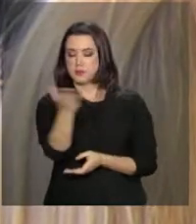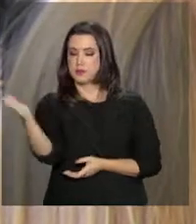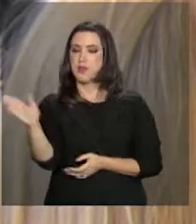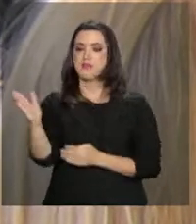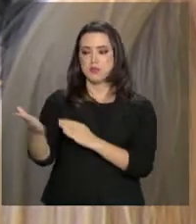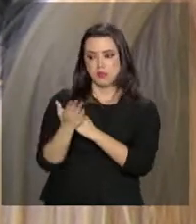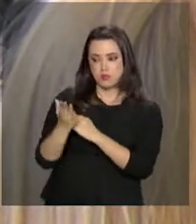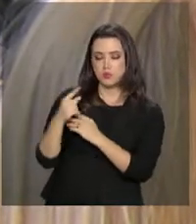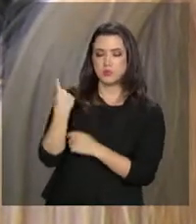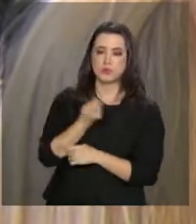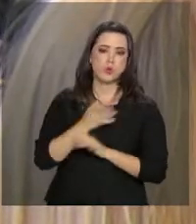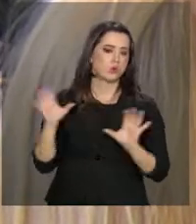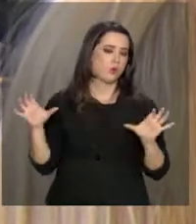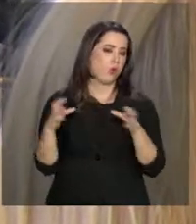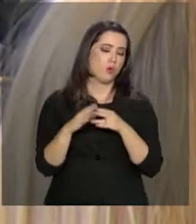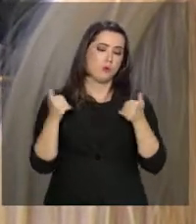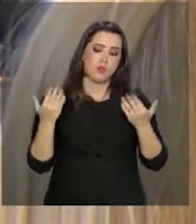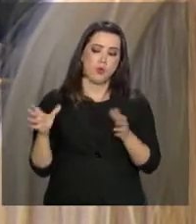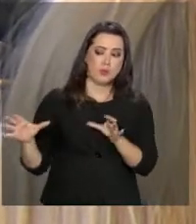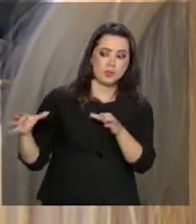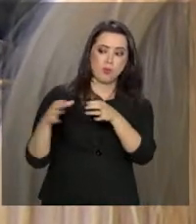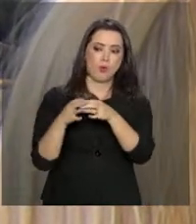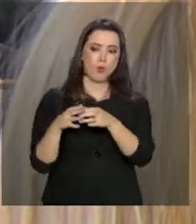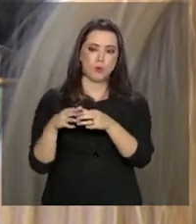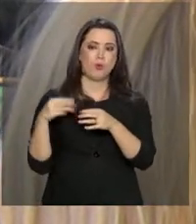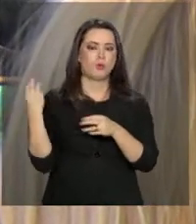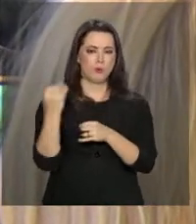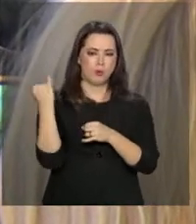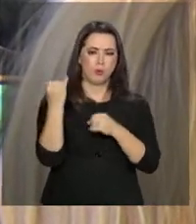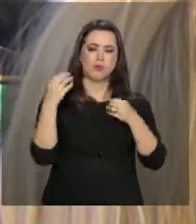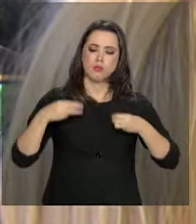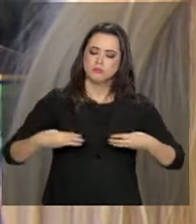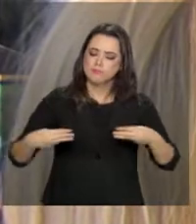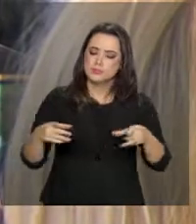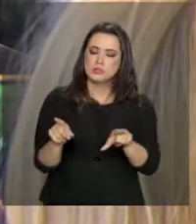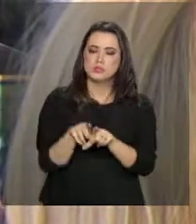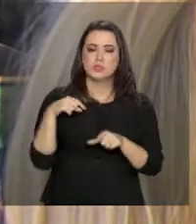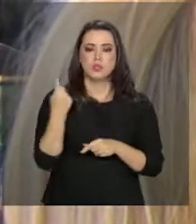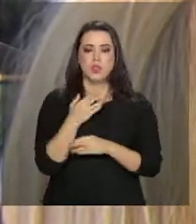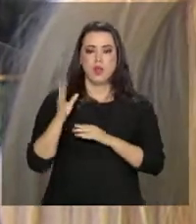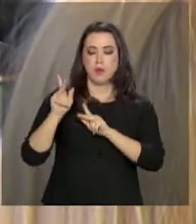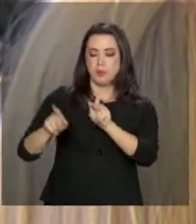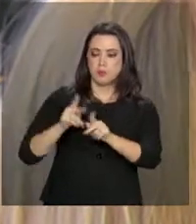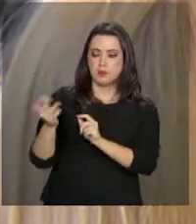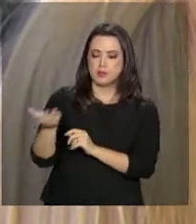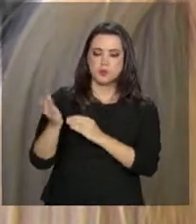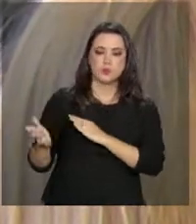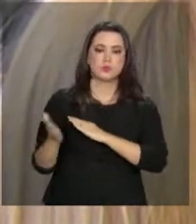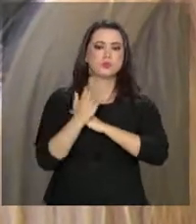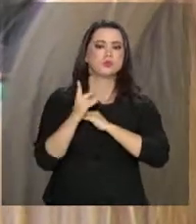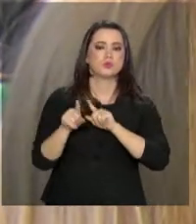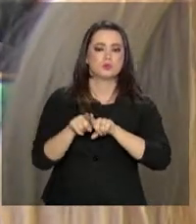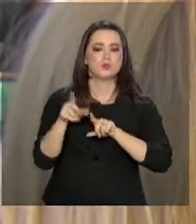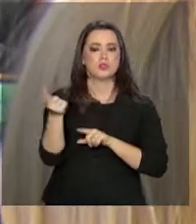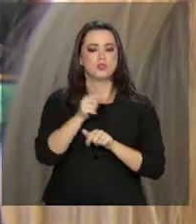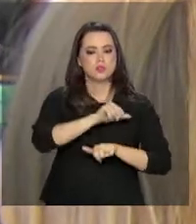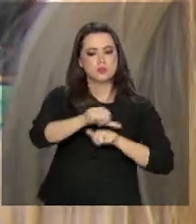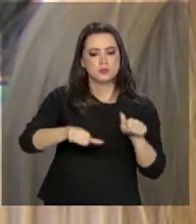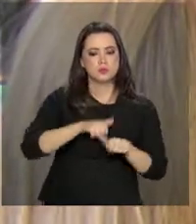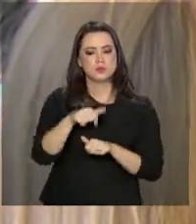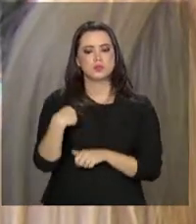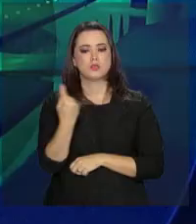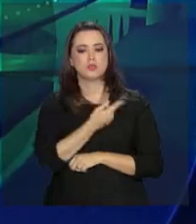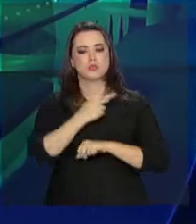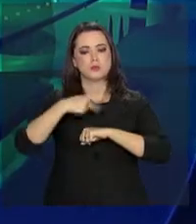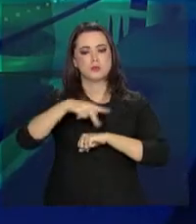apóiam esse nosso time e com esse time o povo continuando ao nosso lado não pretendemos mudar o destino dessa nossa